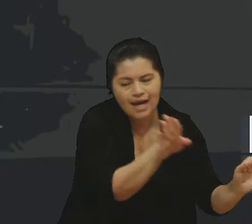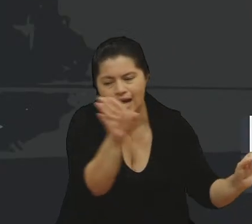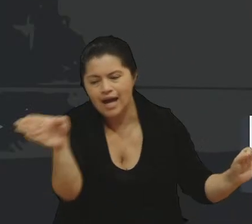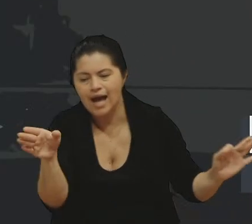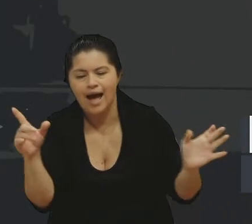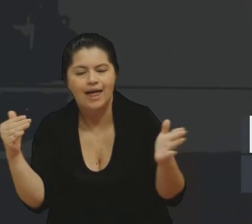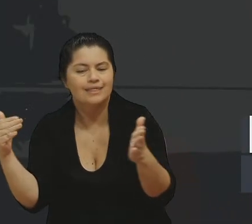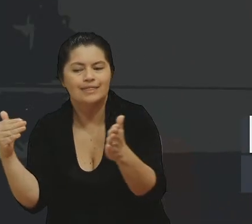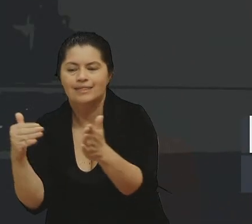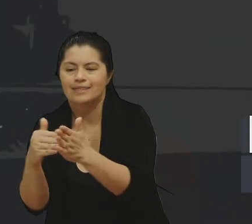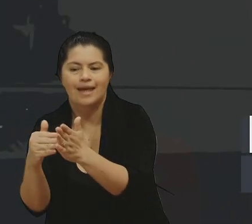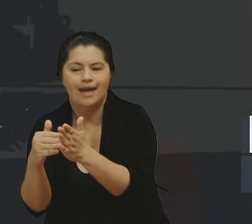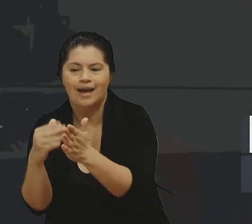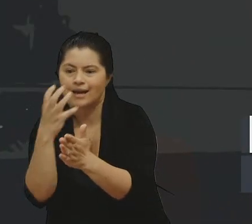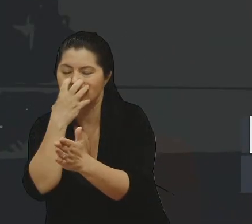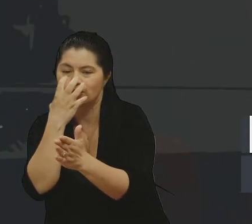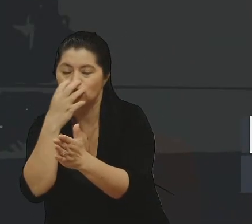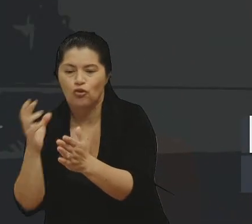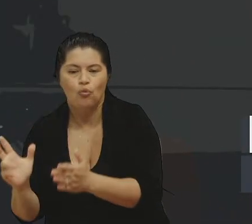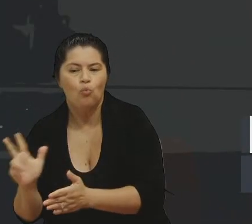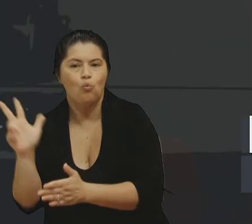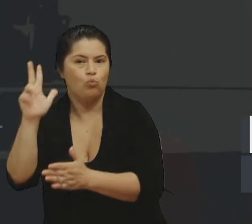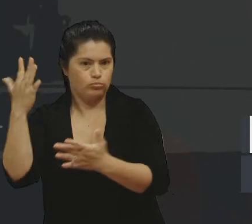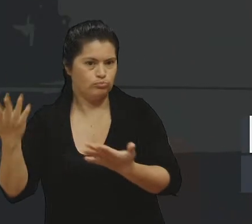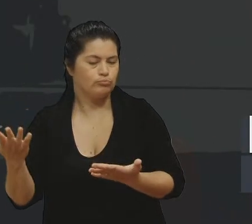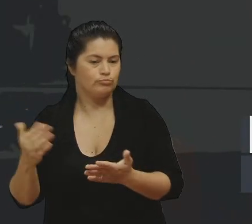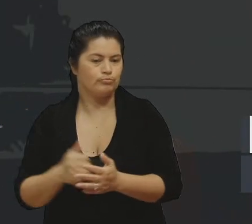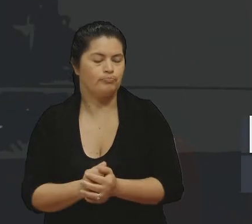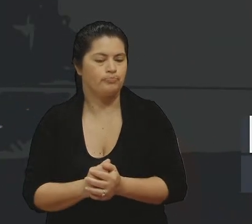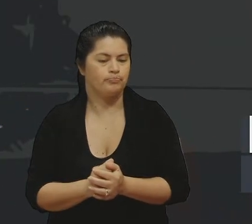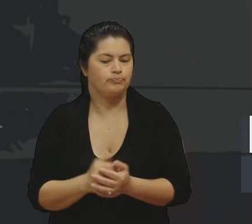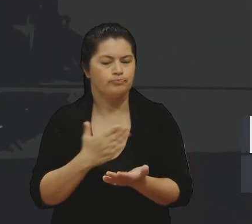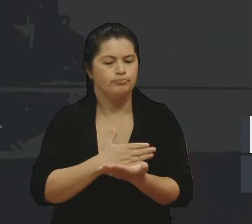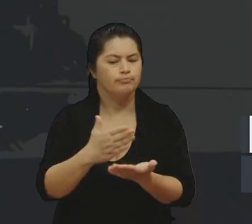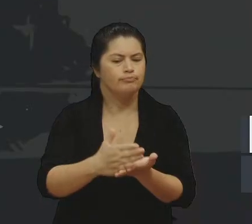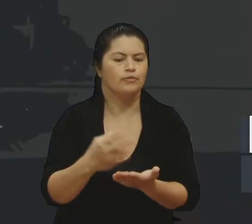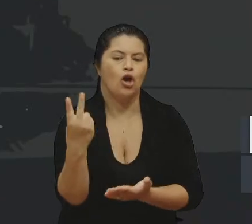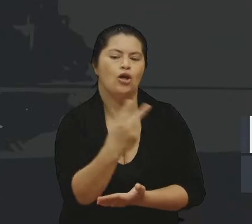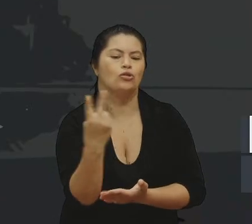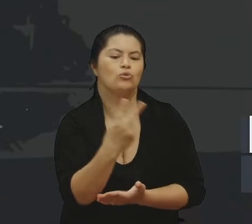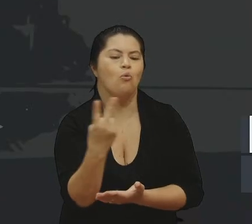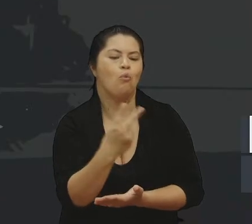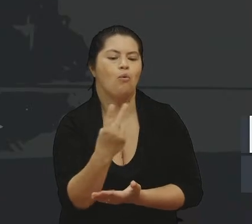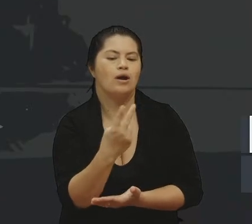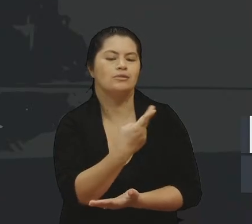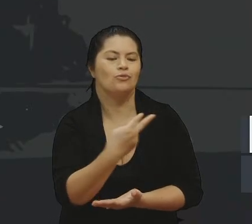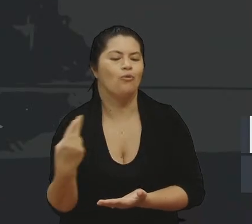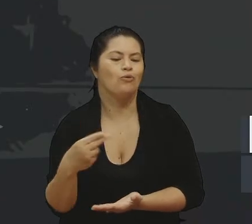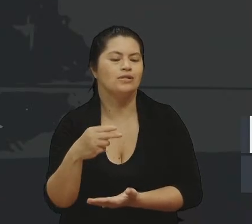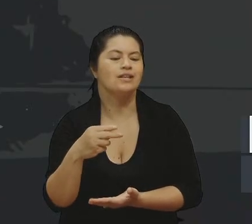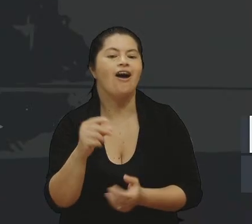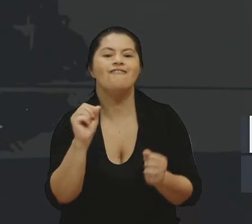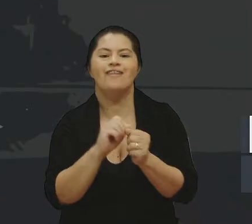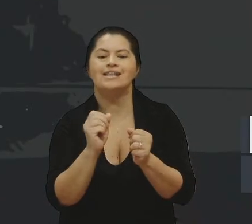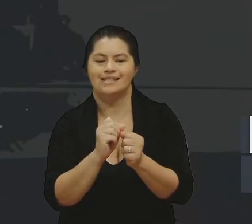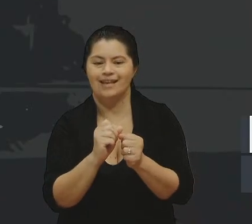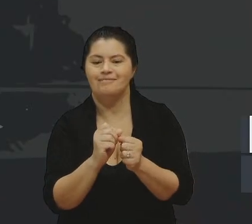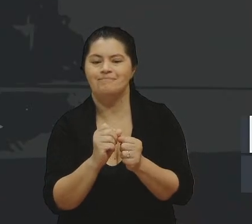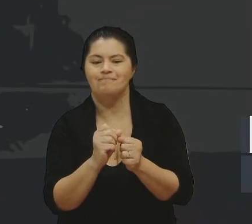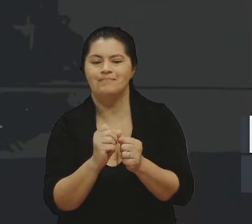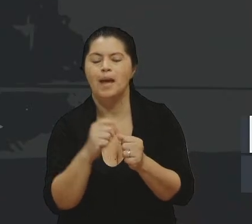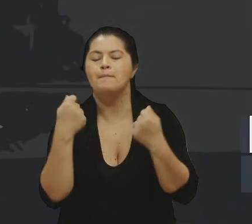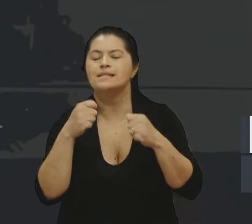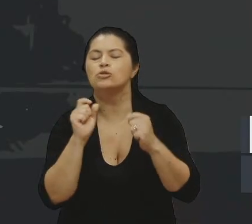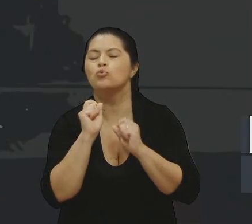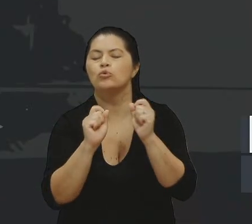preparação é fundamental. A partir do momento que ele sabe que ele faz as duas coisas, ele precisa comunicar isso de forma para o